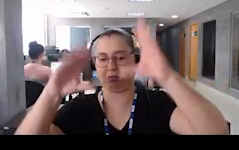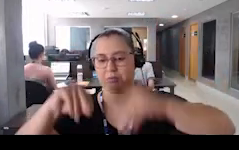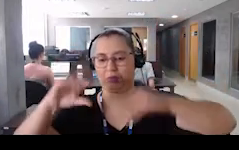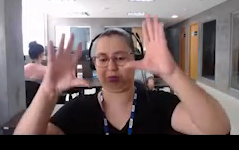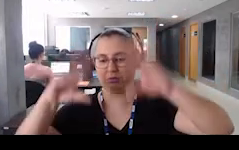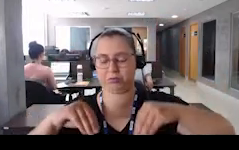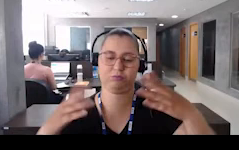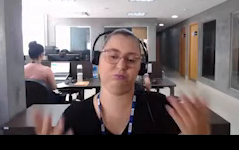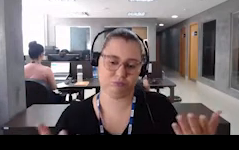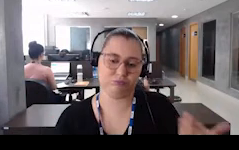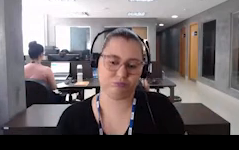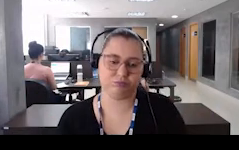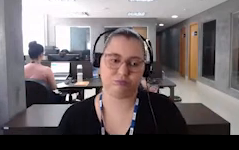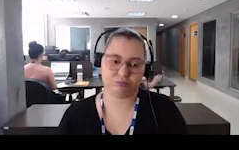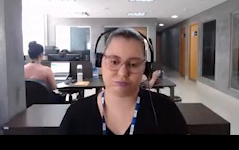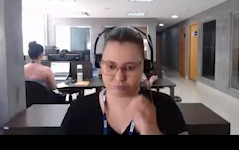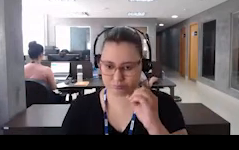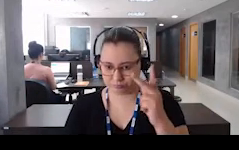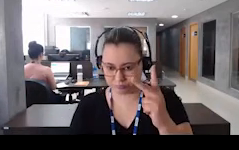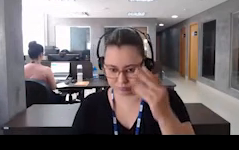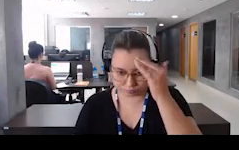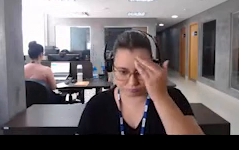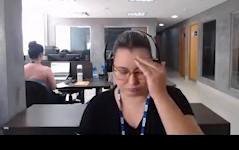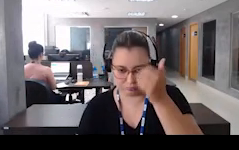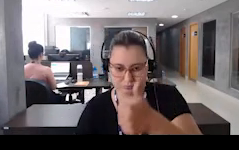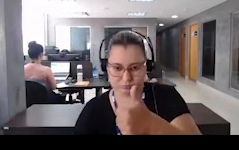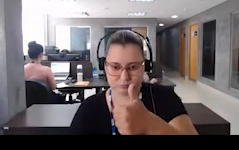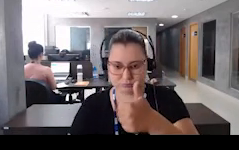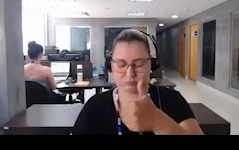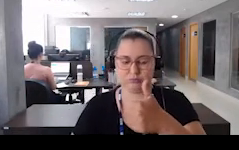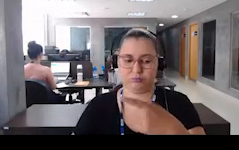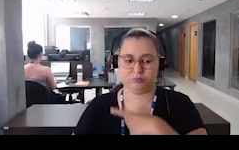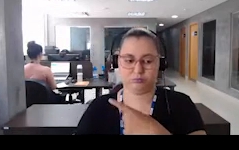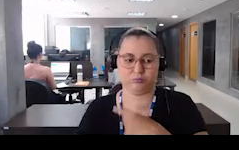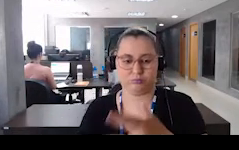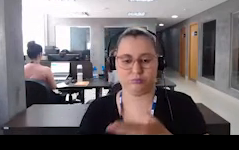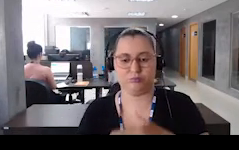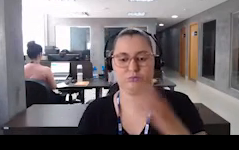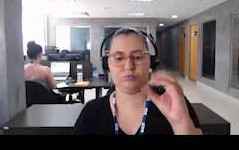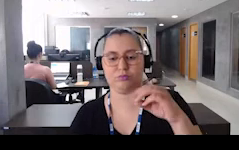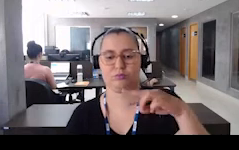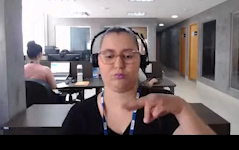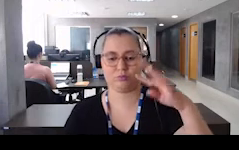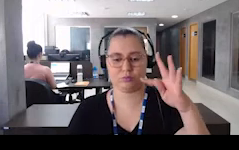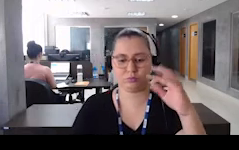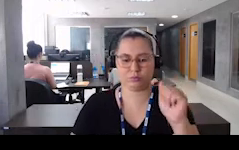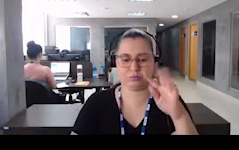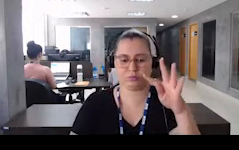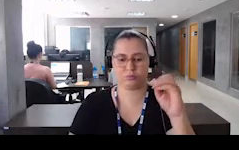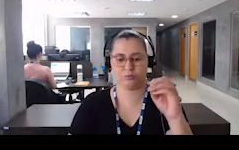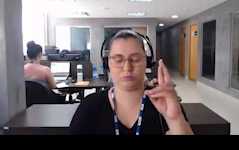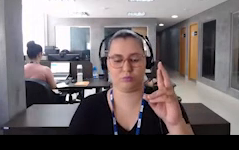justificativa dessa questão. Tudo bem? Todo mundo entendeu aí a questão do uso do contactor? Aqui, ó,